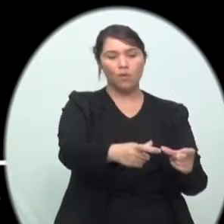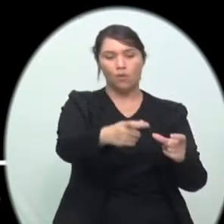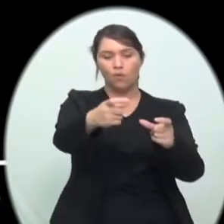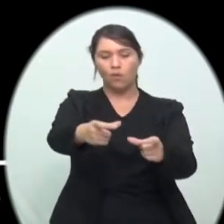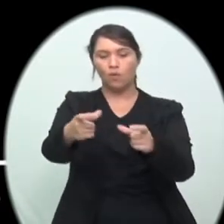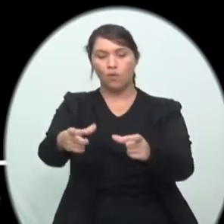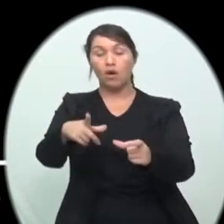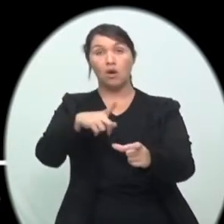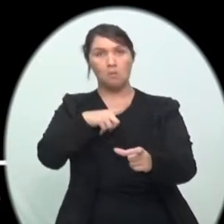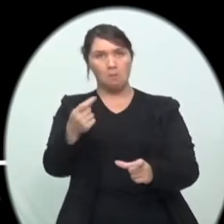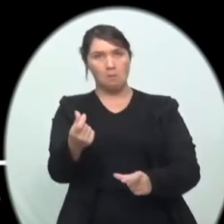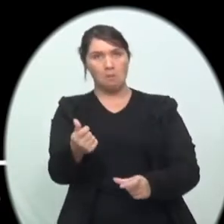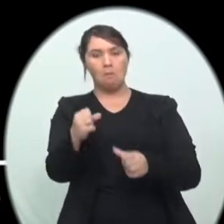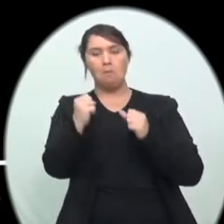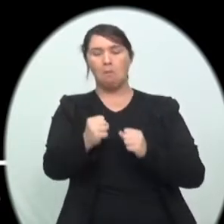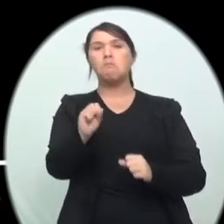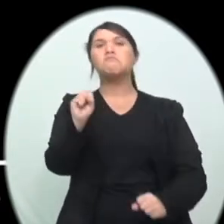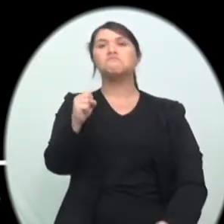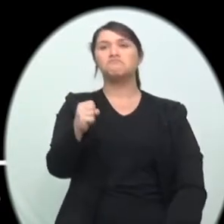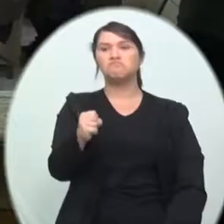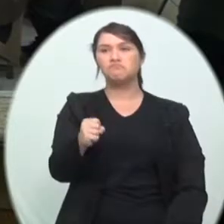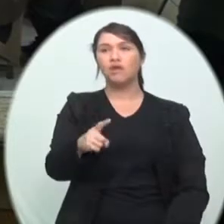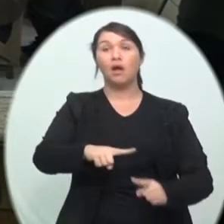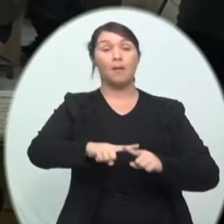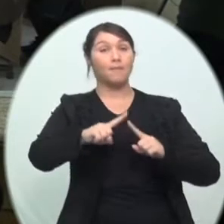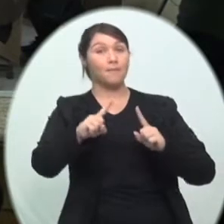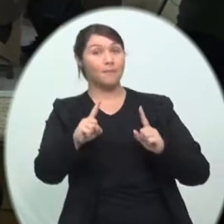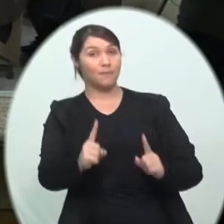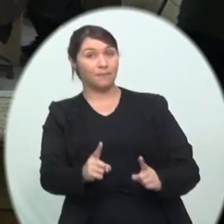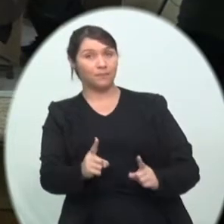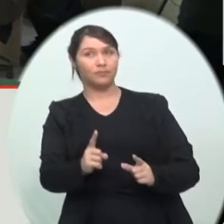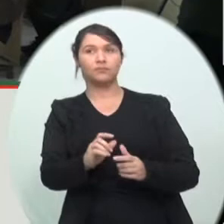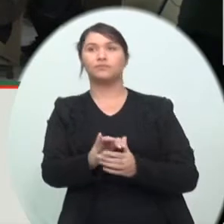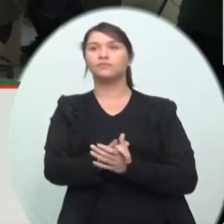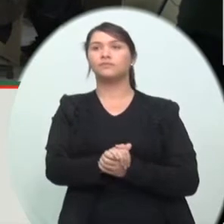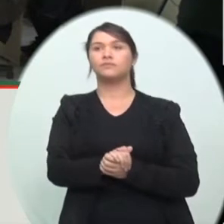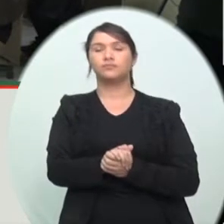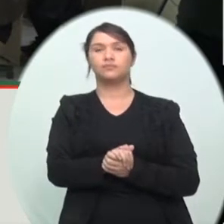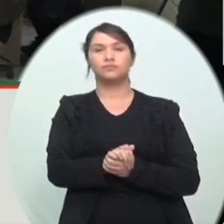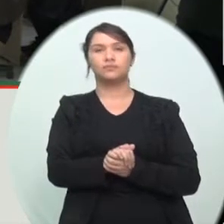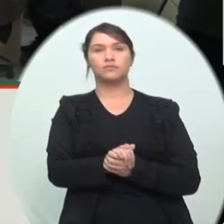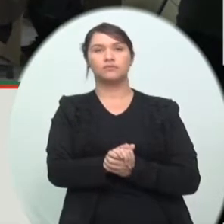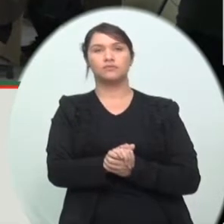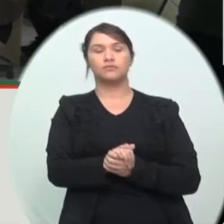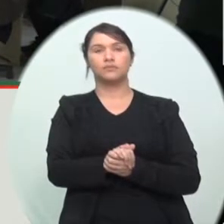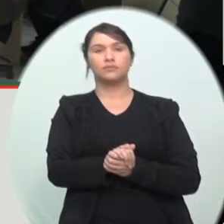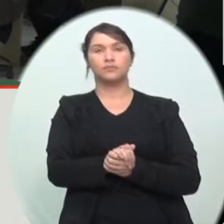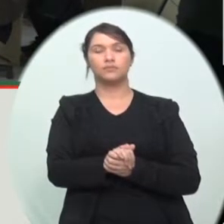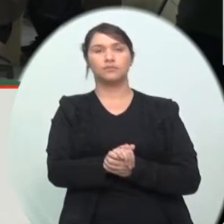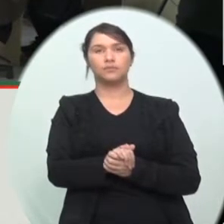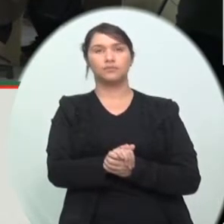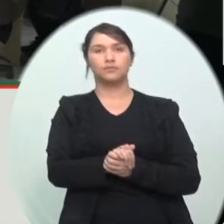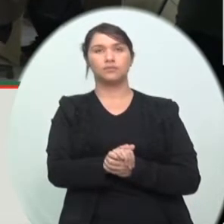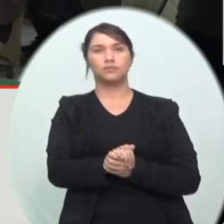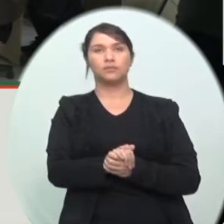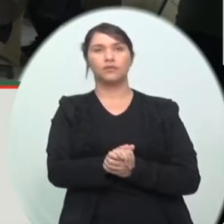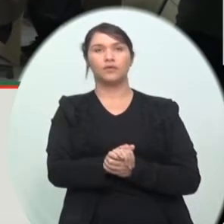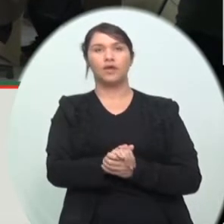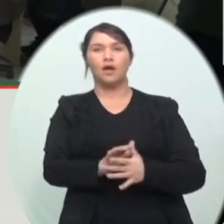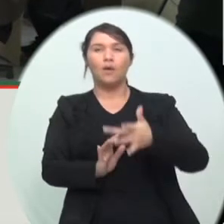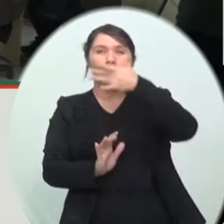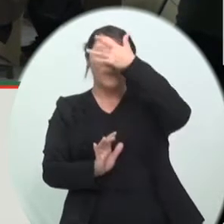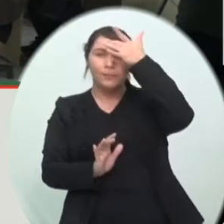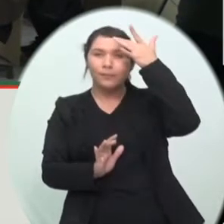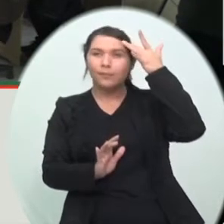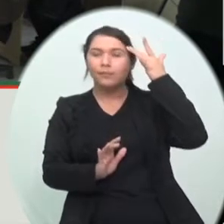tem dinheiro, tem poder, mas muito menos do que um pequeno empresário que, de repente, resolveu montar uma startup e